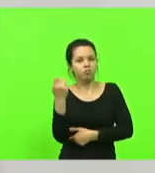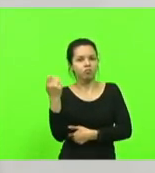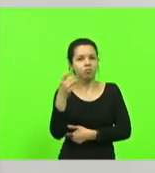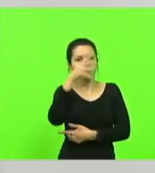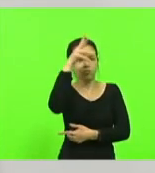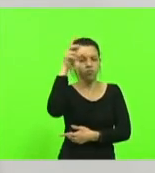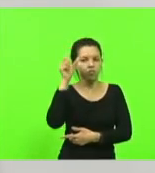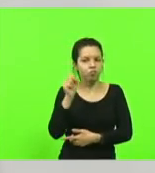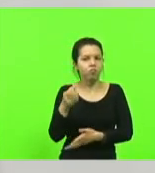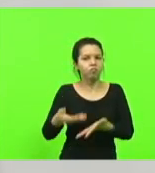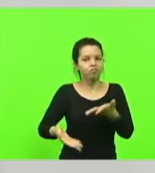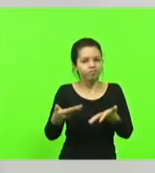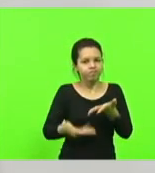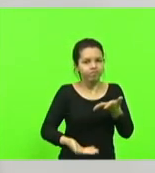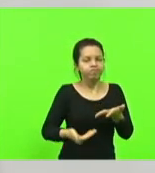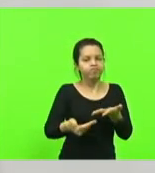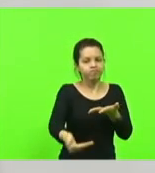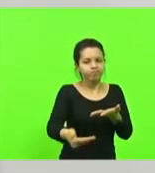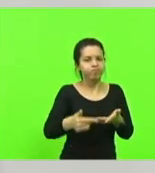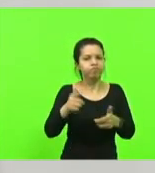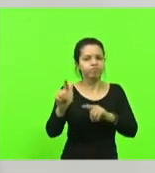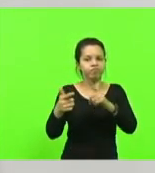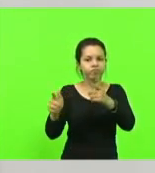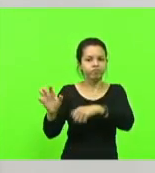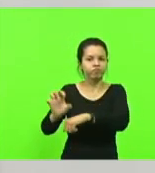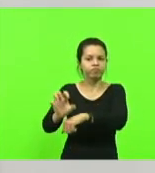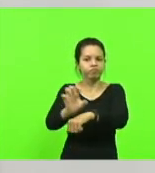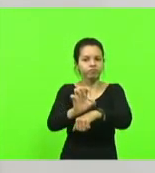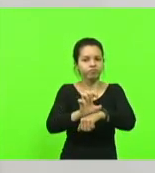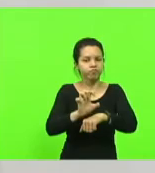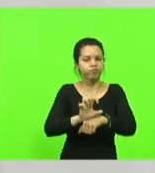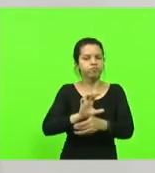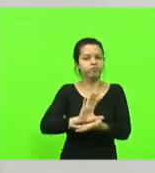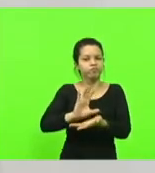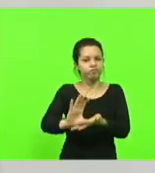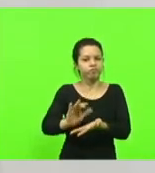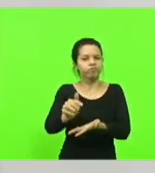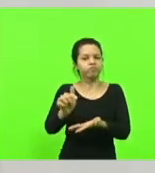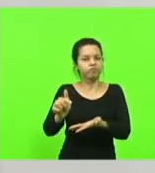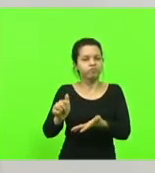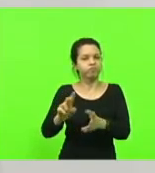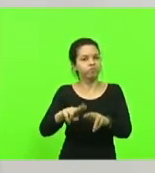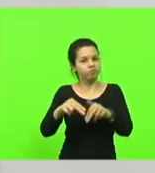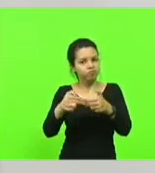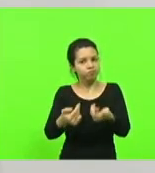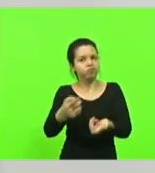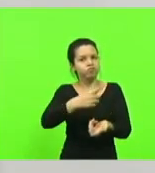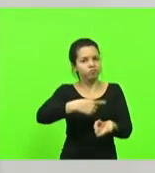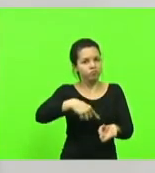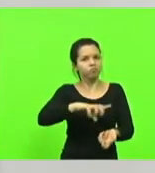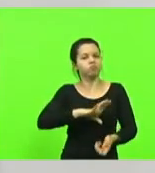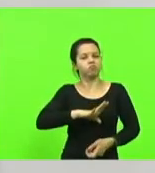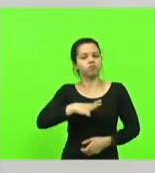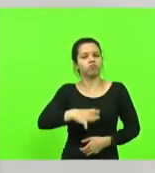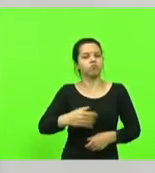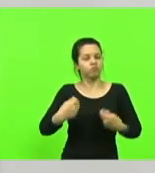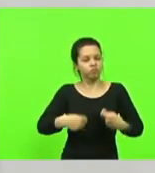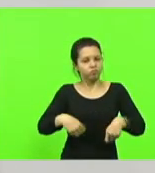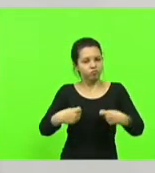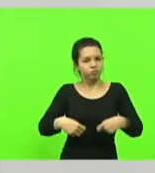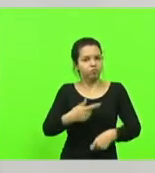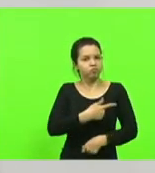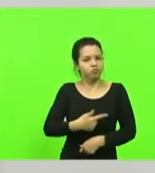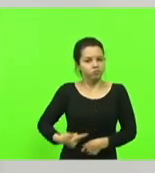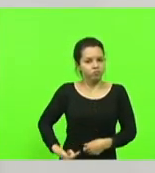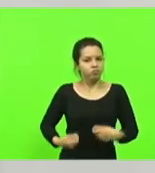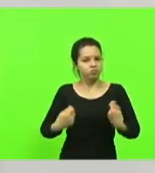essas indústrias para os outros estados se não tivermos esses investimentos. Por isso que a gente tem que ser corajoso, o governo tem que